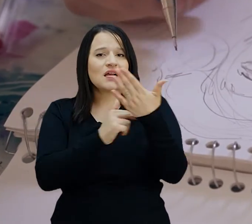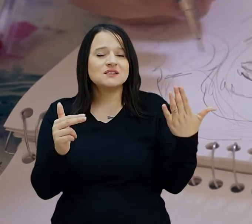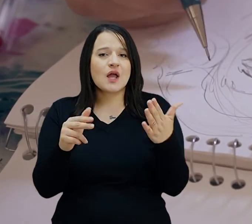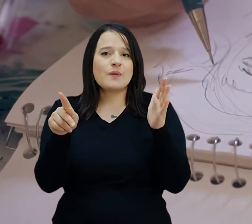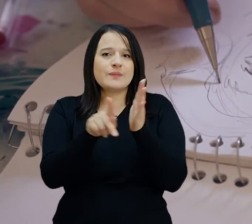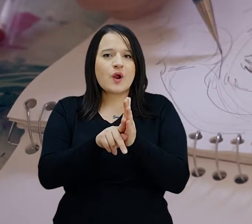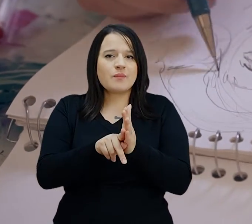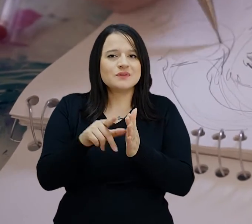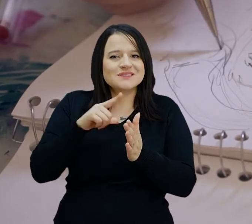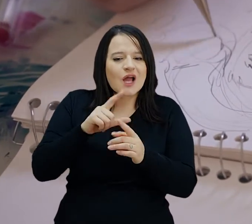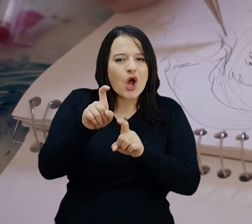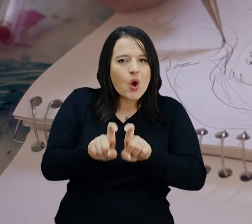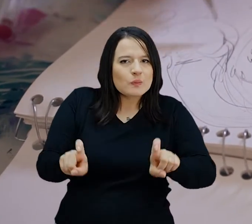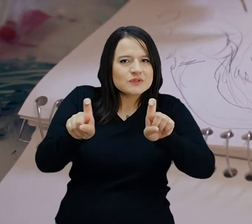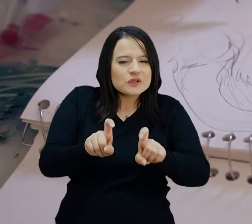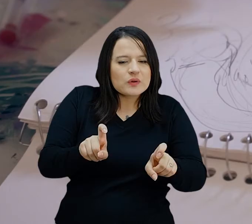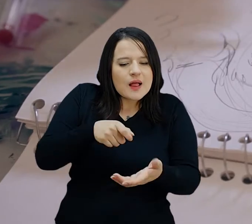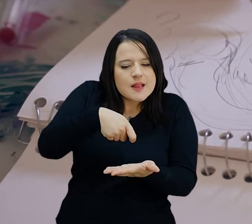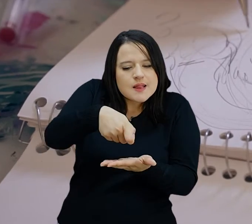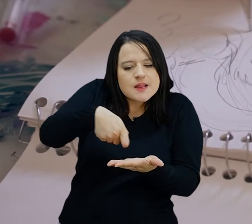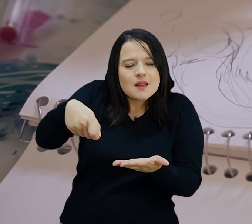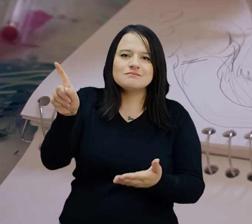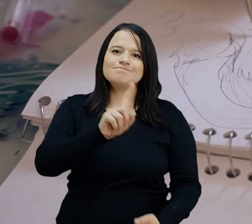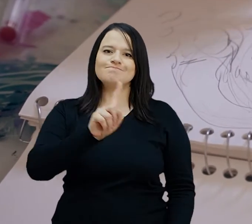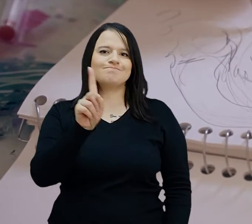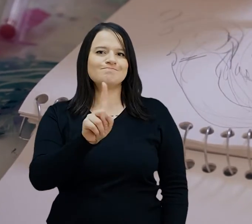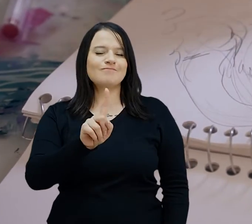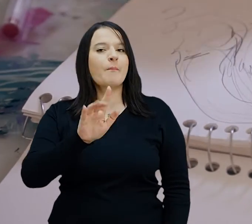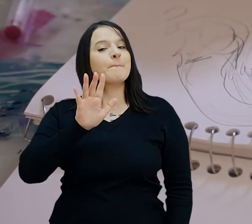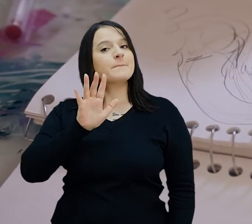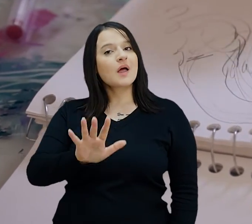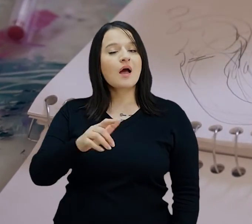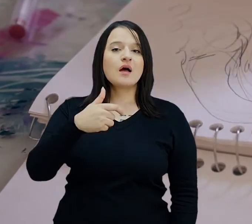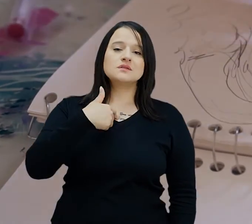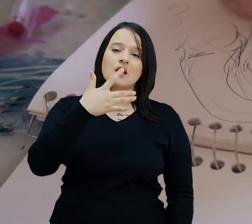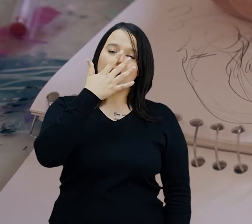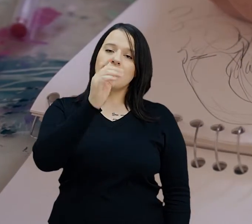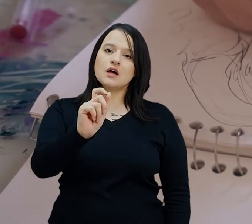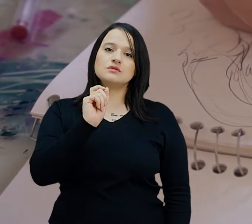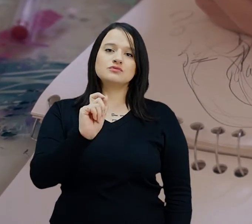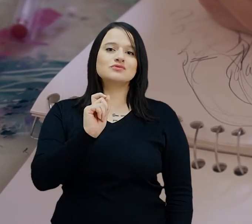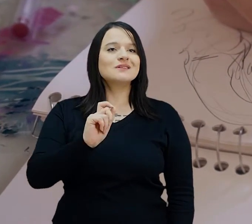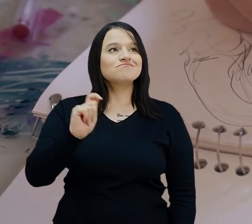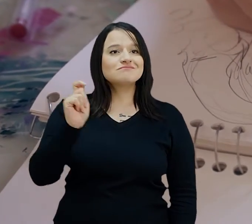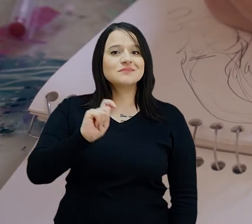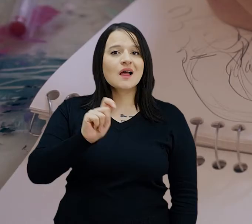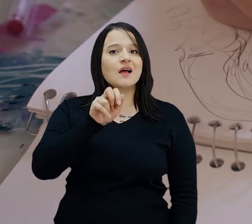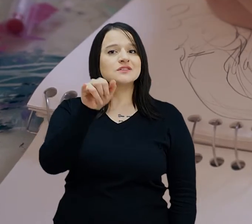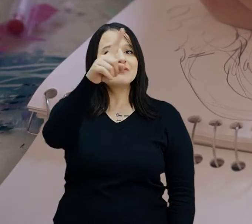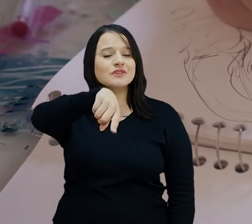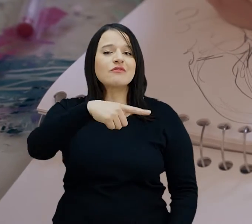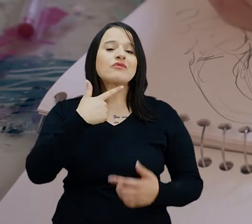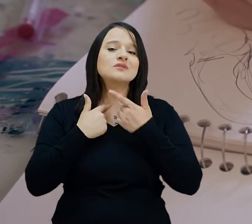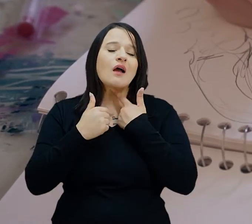Eu não desenho digitalmente, mas eu acho que é uma